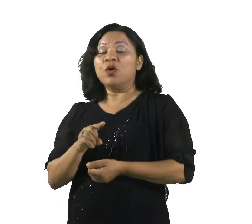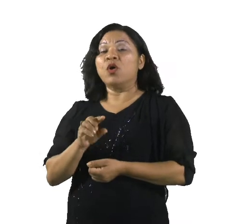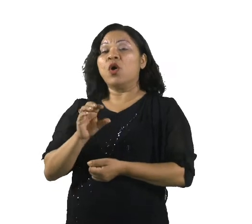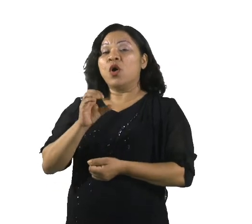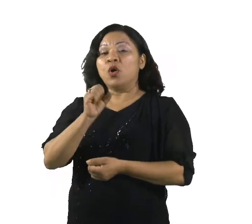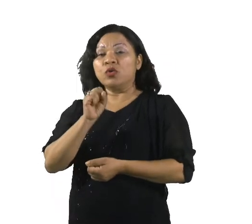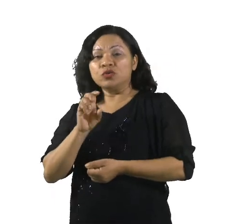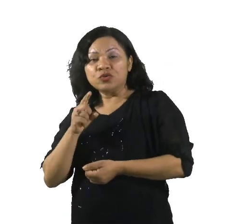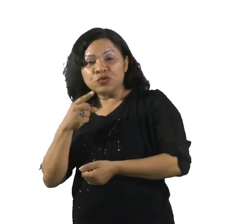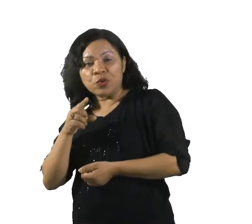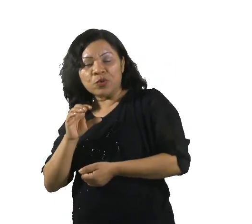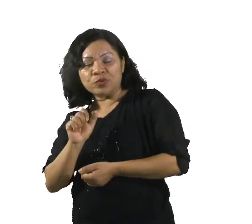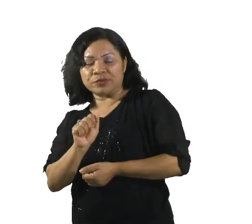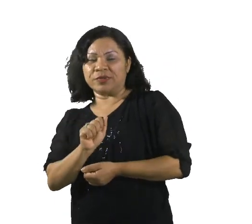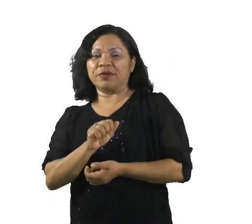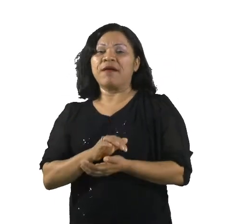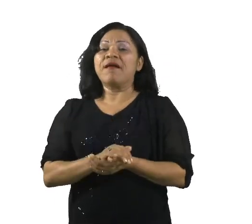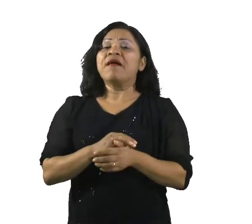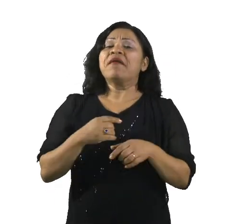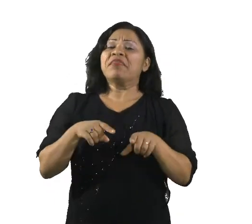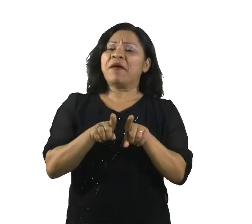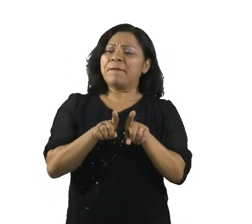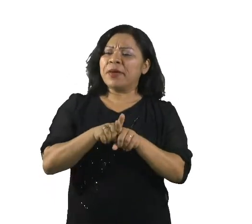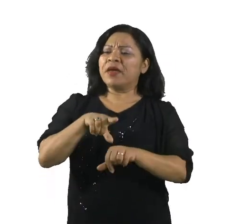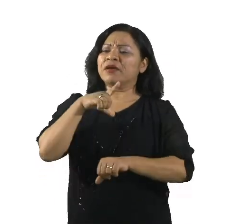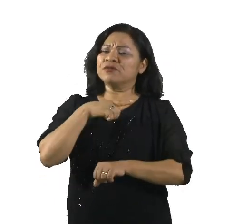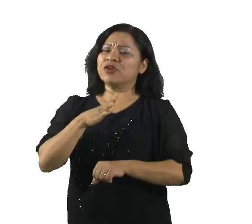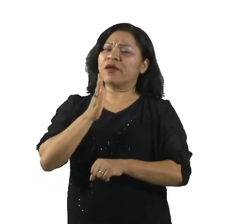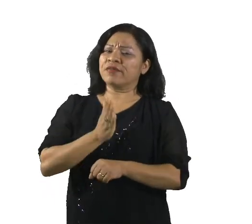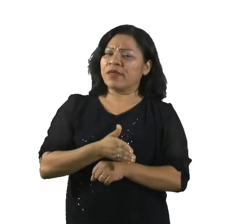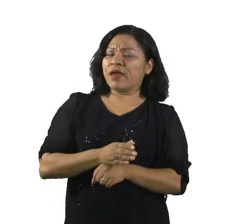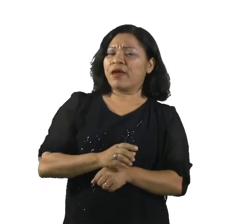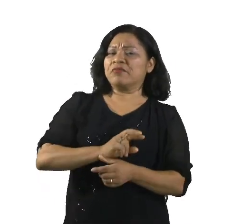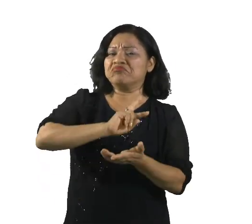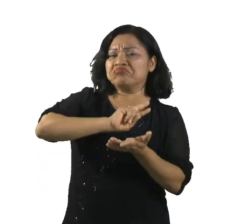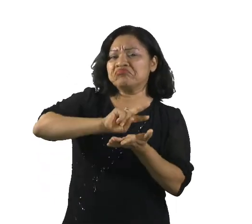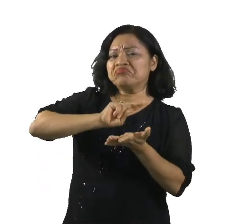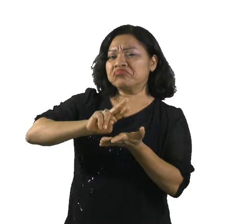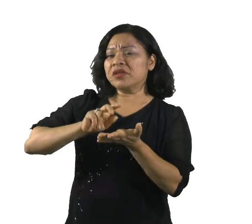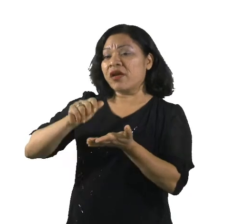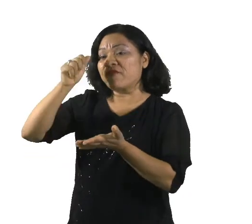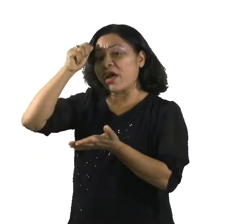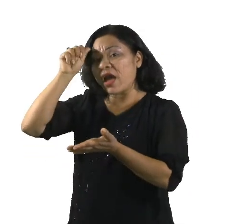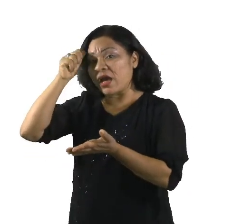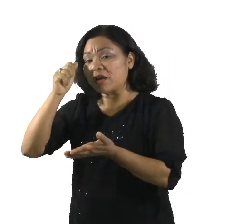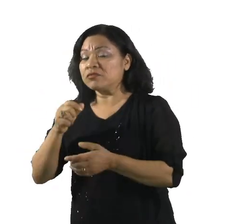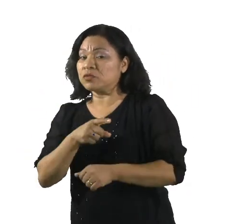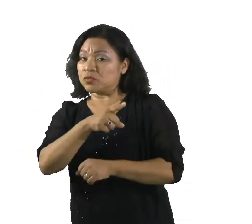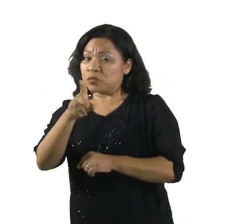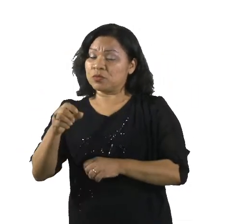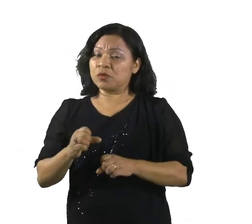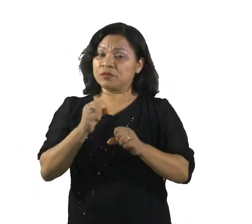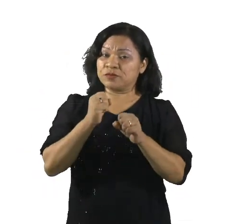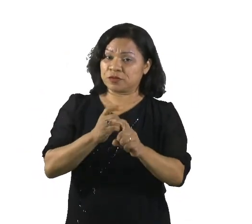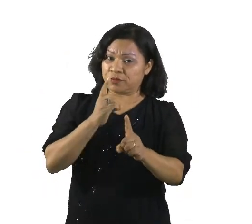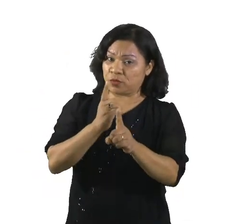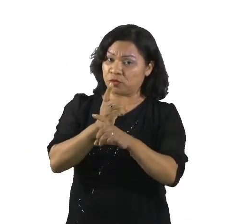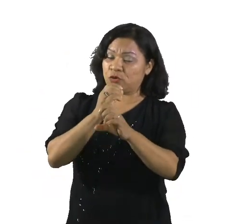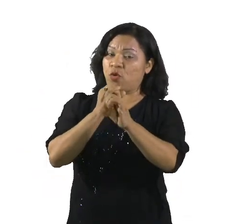nós temos outra obra em quadrinhos também de outro autor aí, que vocês também podem encontrar na